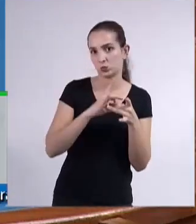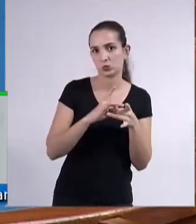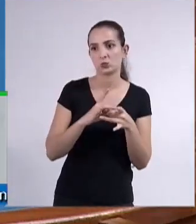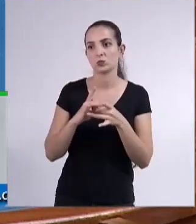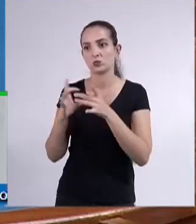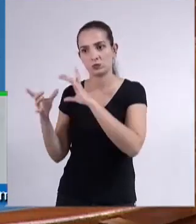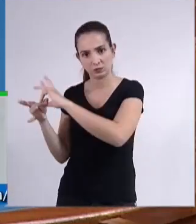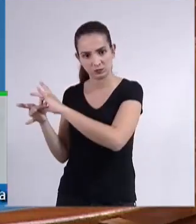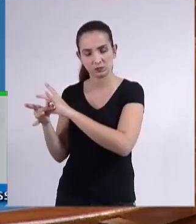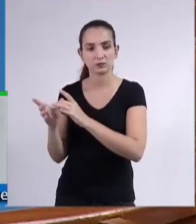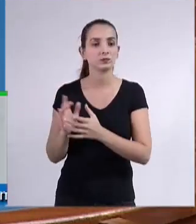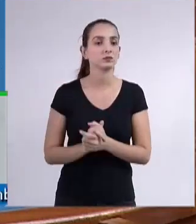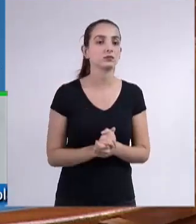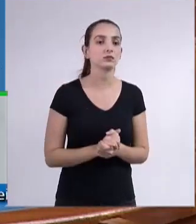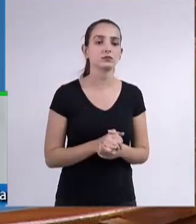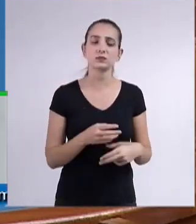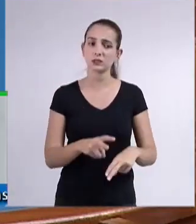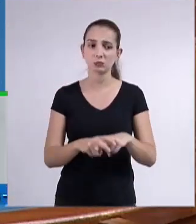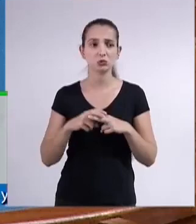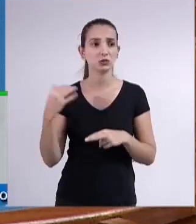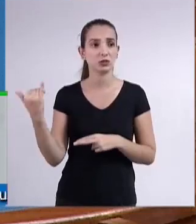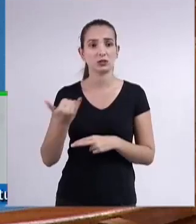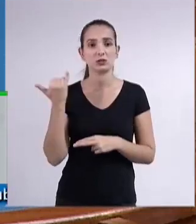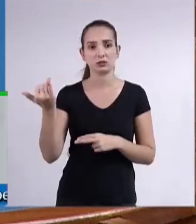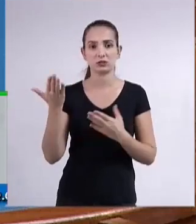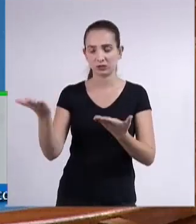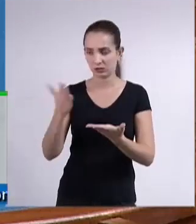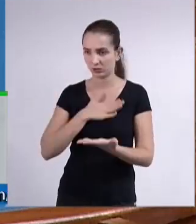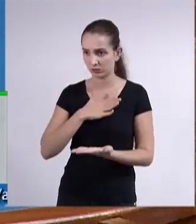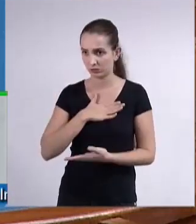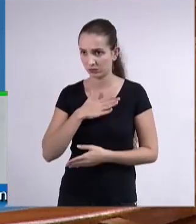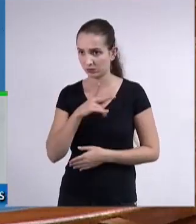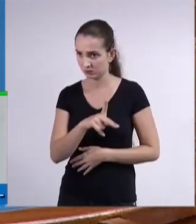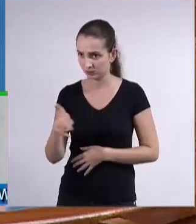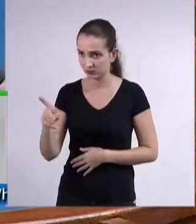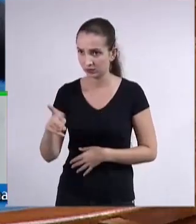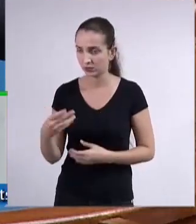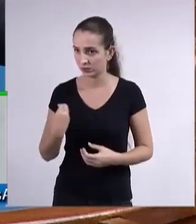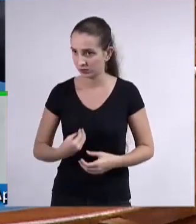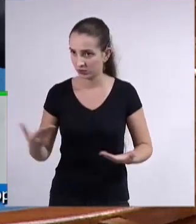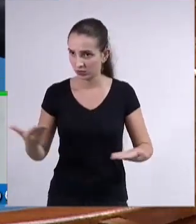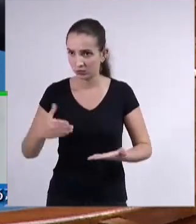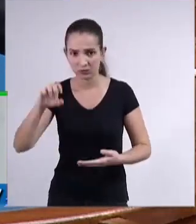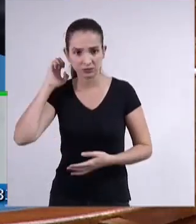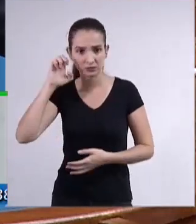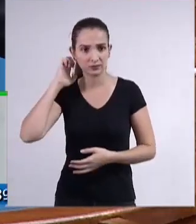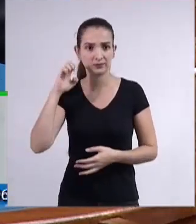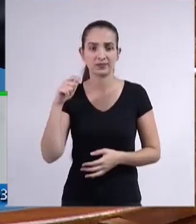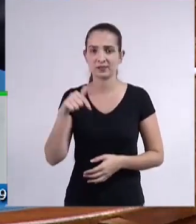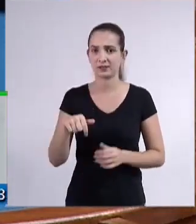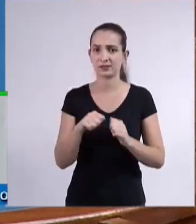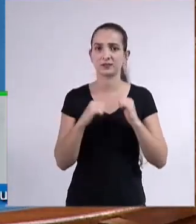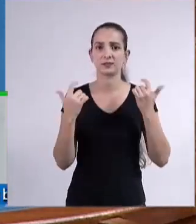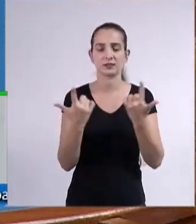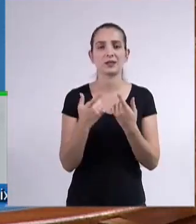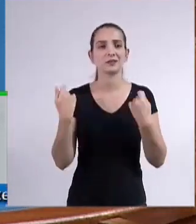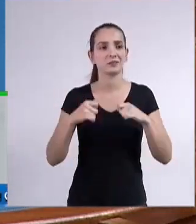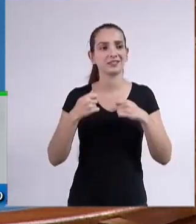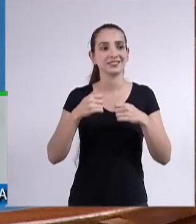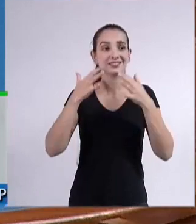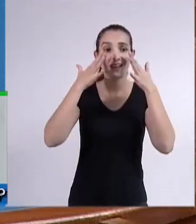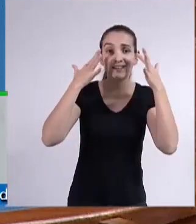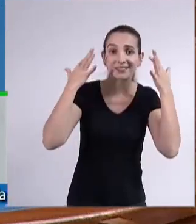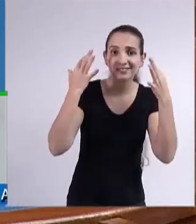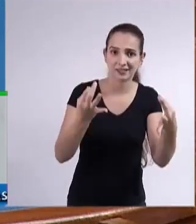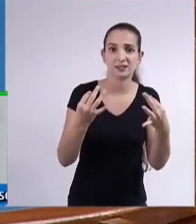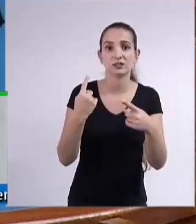muito importante, meu caro presidente em exercício Eduardo Rocha, que essa casa ela fique atenta para receber